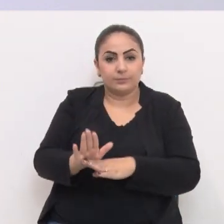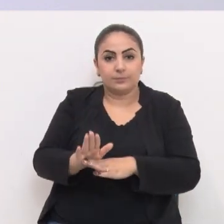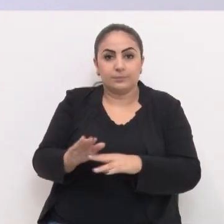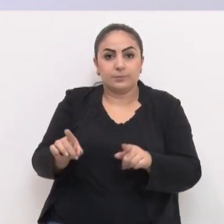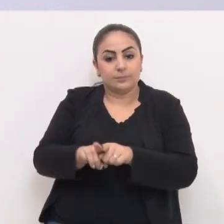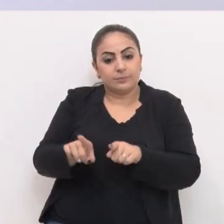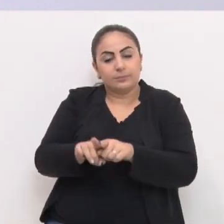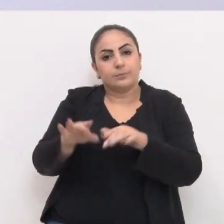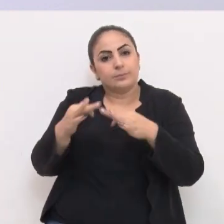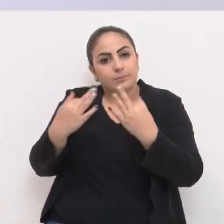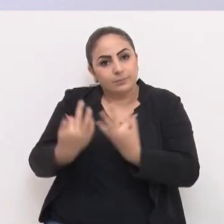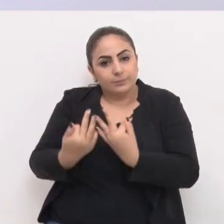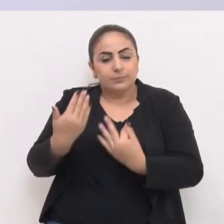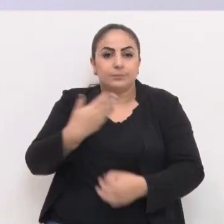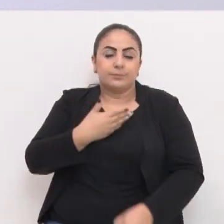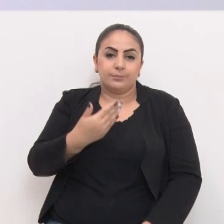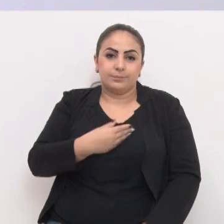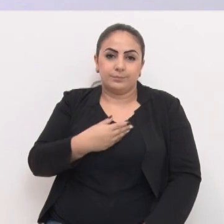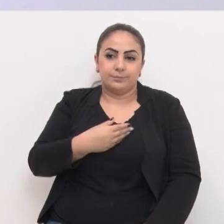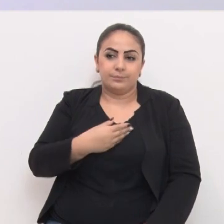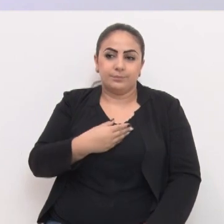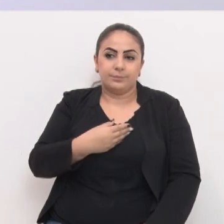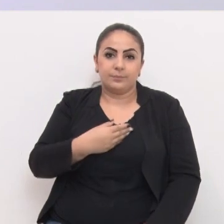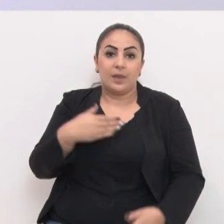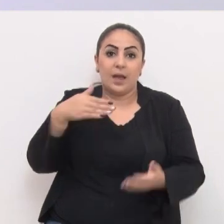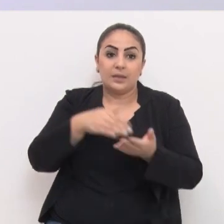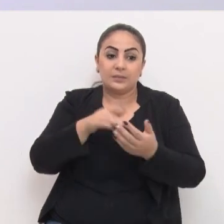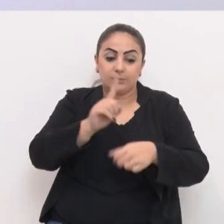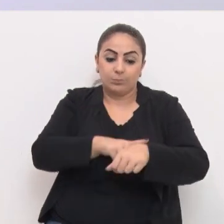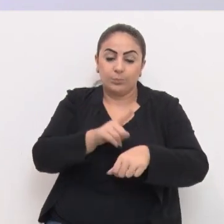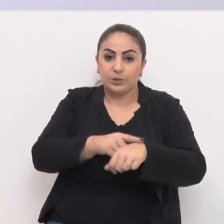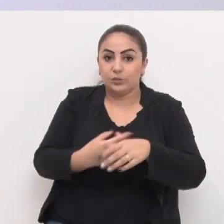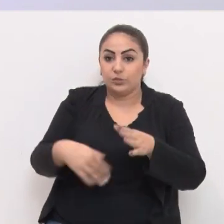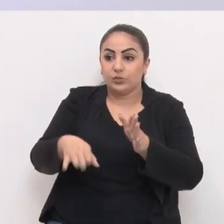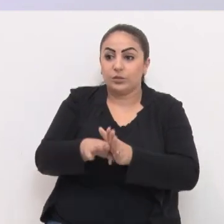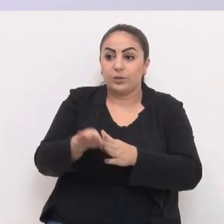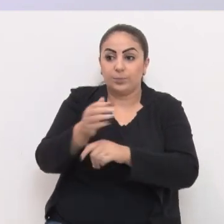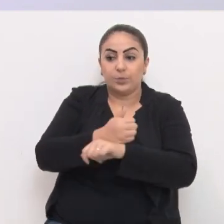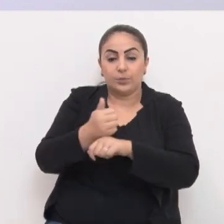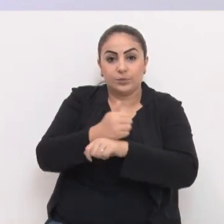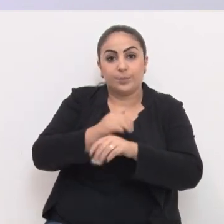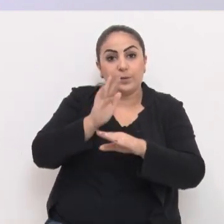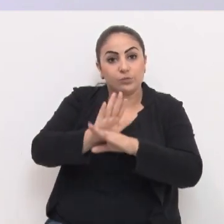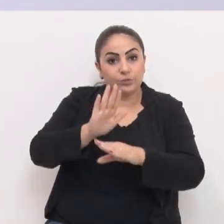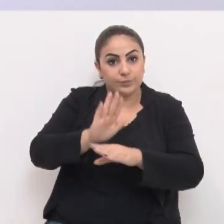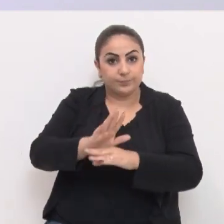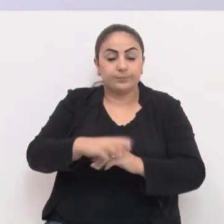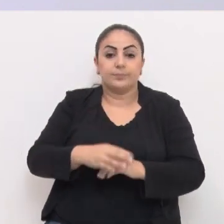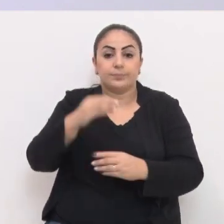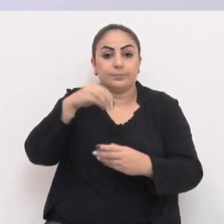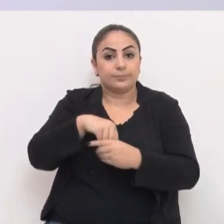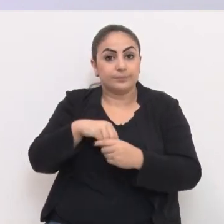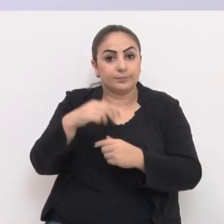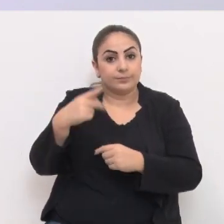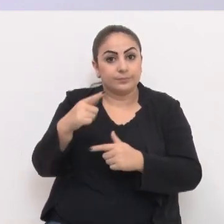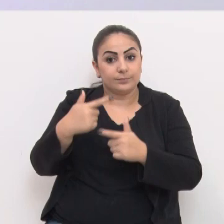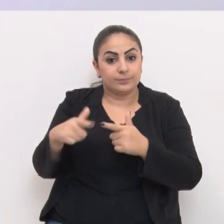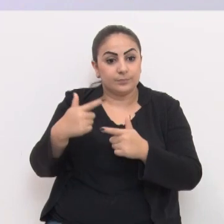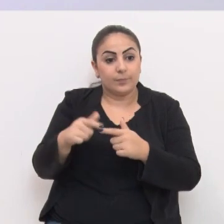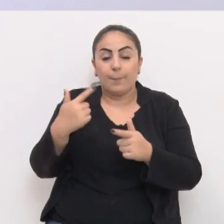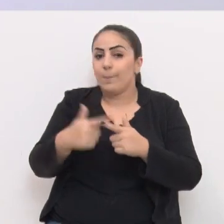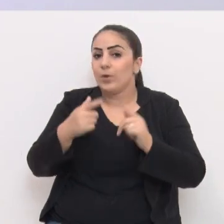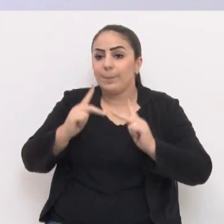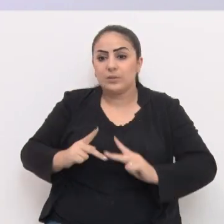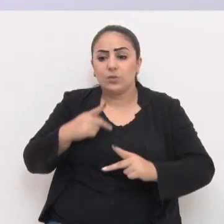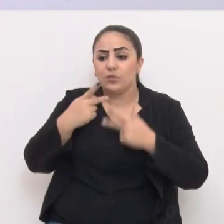tanto dos familiares quanto amigos, e até chegar ao profissional, né, para auxiliar dentro desse transtorno, porque as